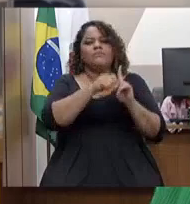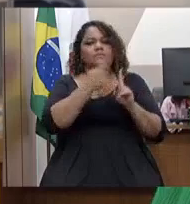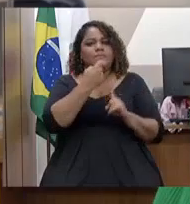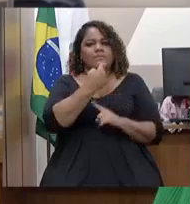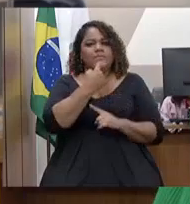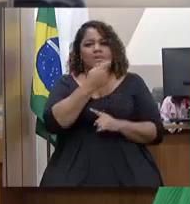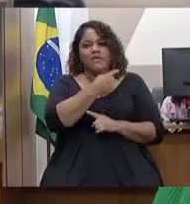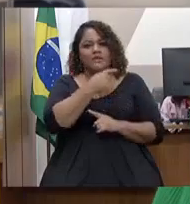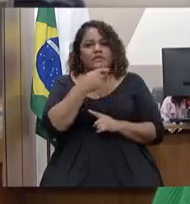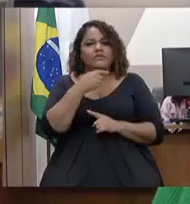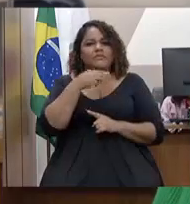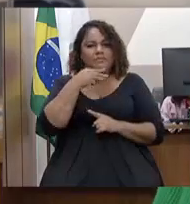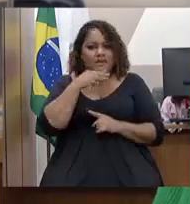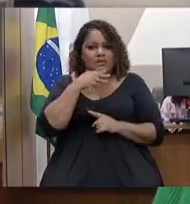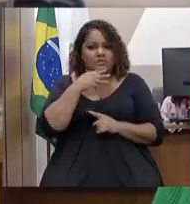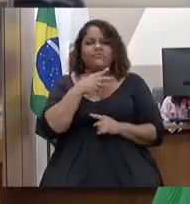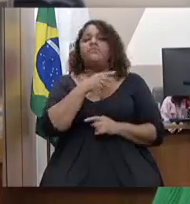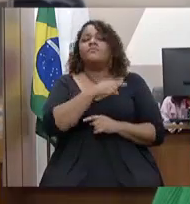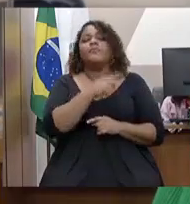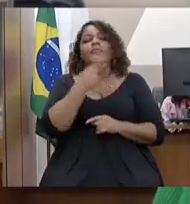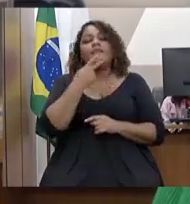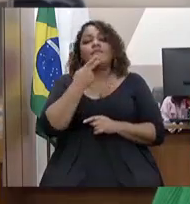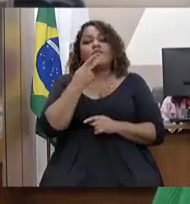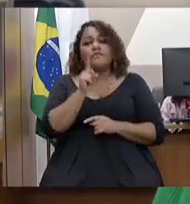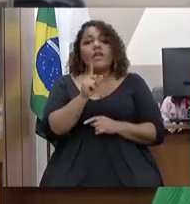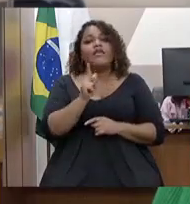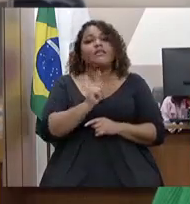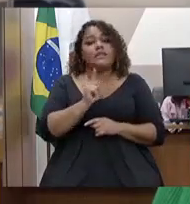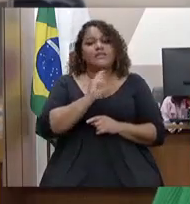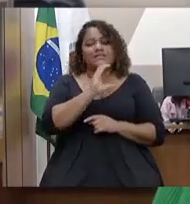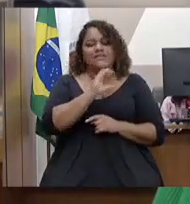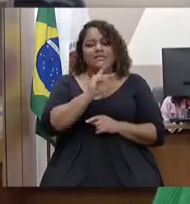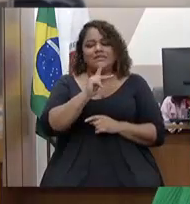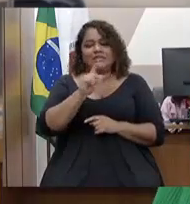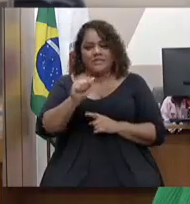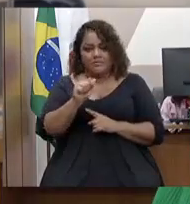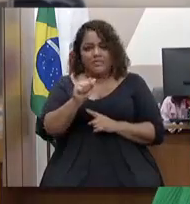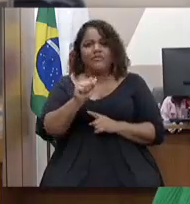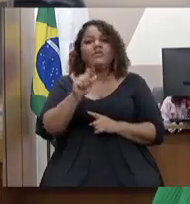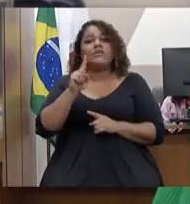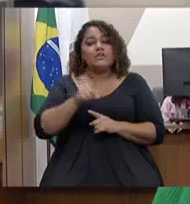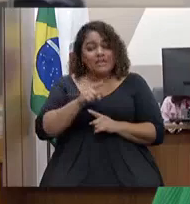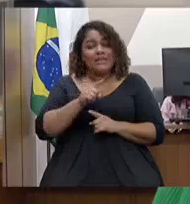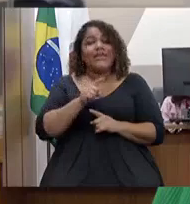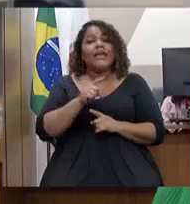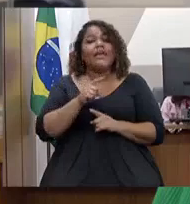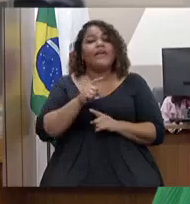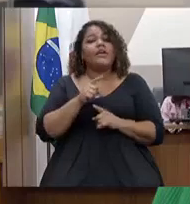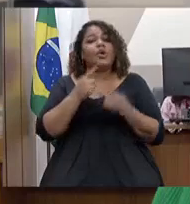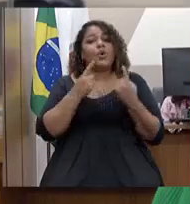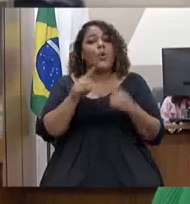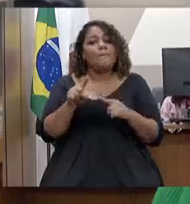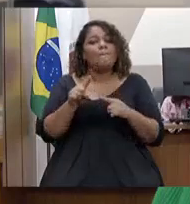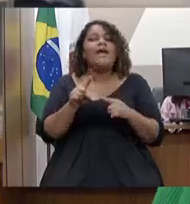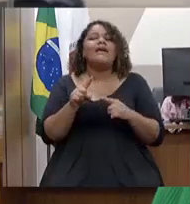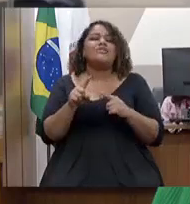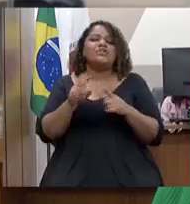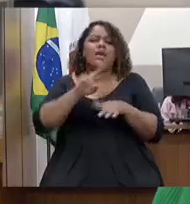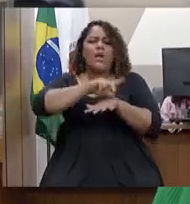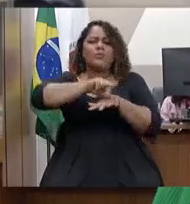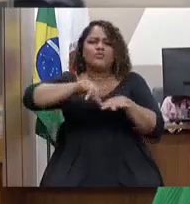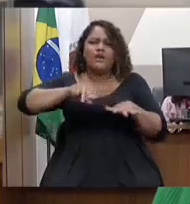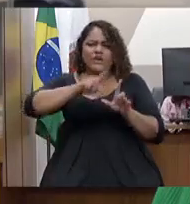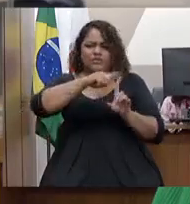aos diversos tipos de assédio já é um ganho importante mas nós precisamos de ampliação do seu cumprimento além disso